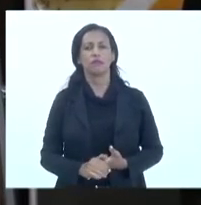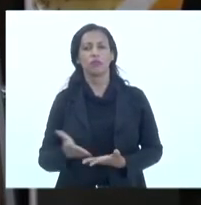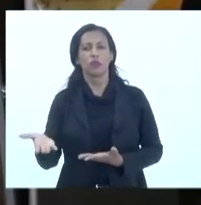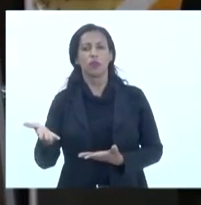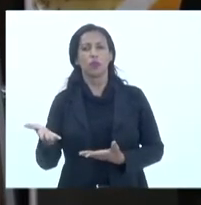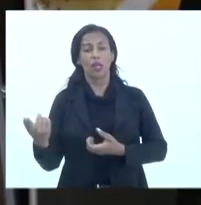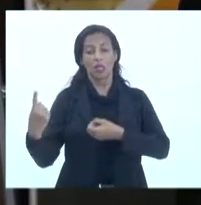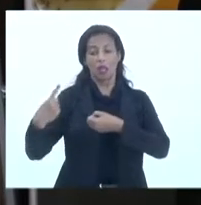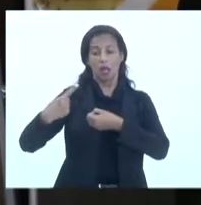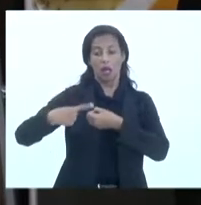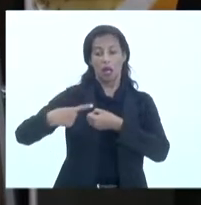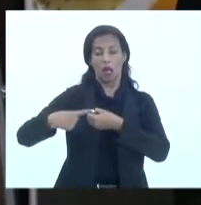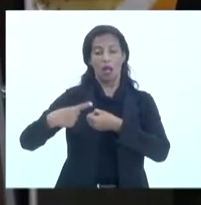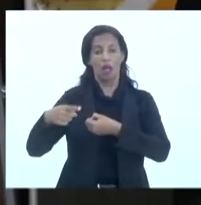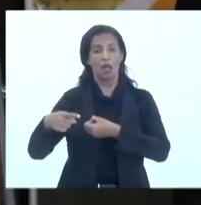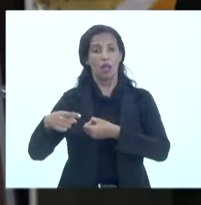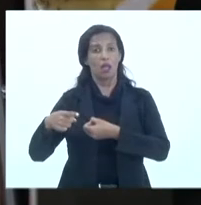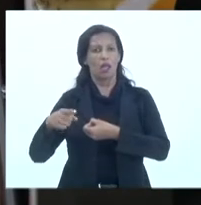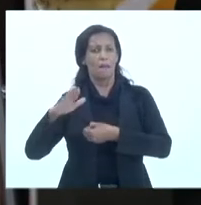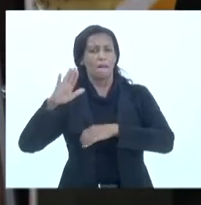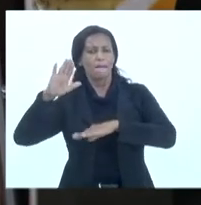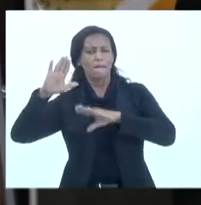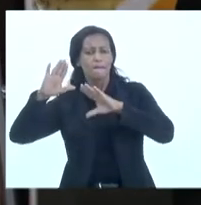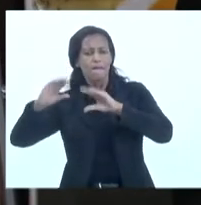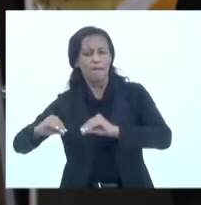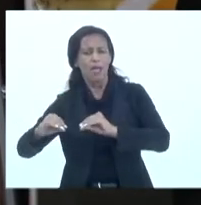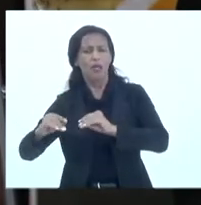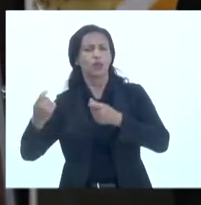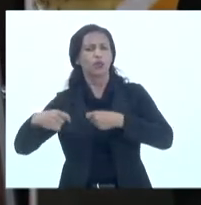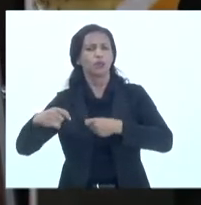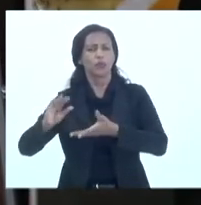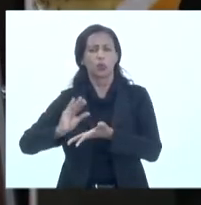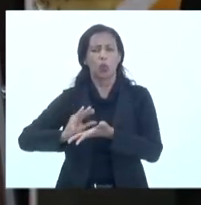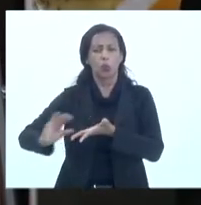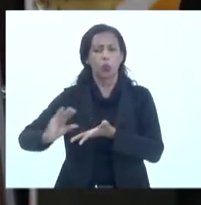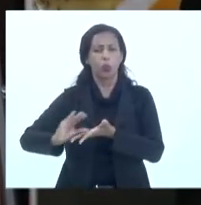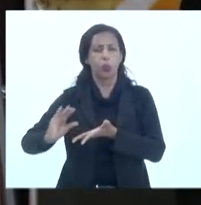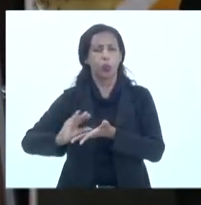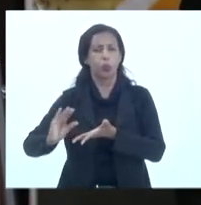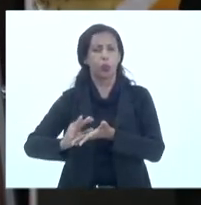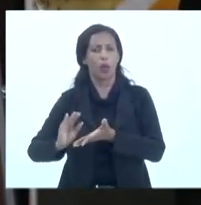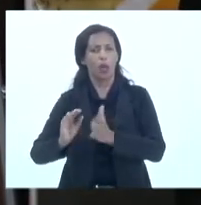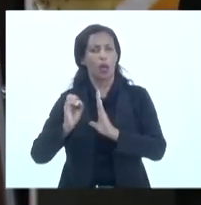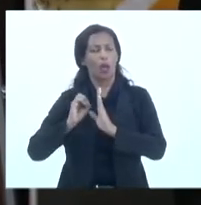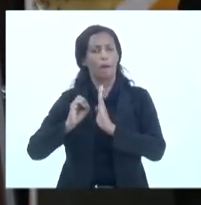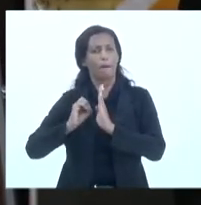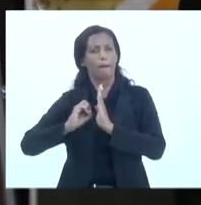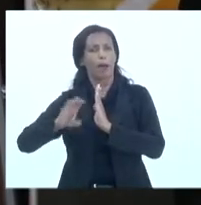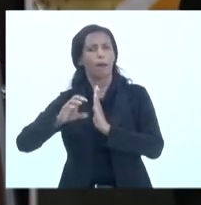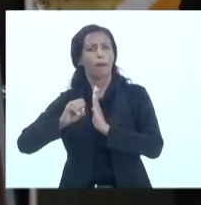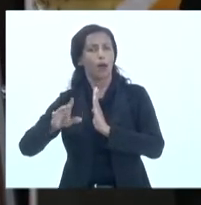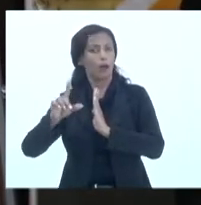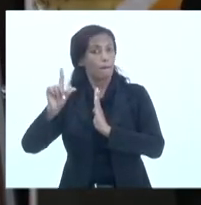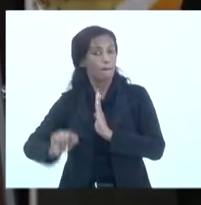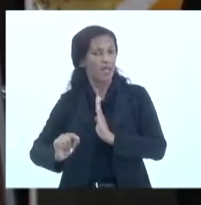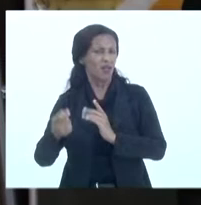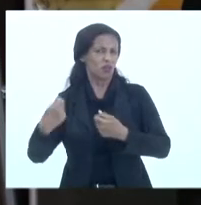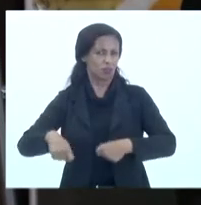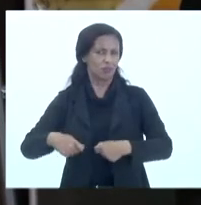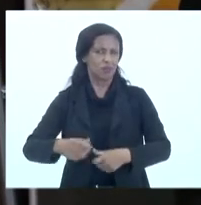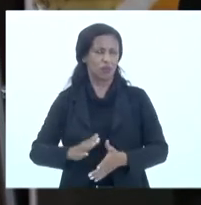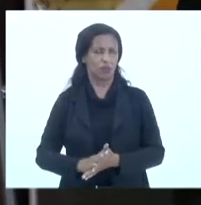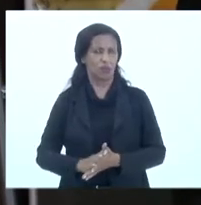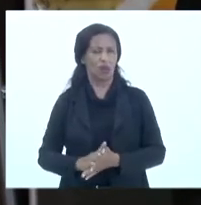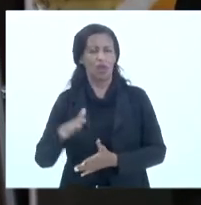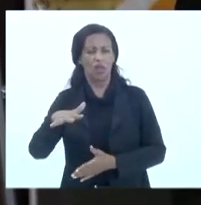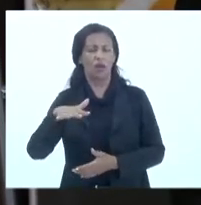os municípios no Estado do Rio de Janeiro que menos precisou do auxílio emergencial no ano de 2020. É uma região que o Estado